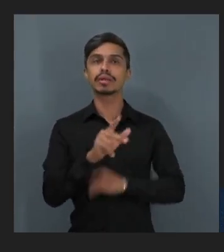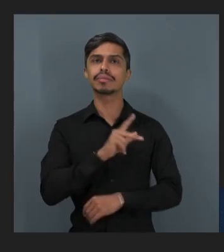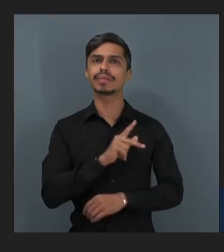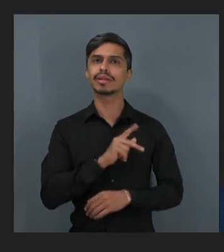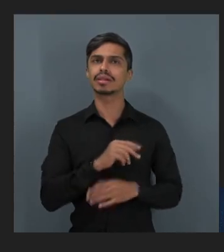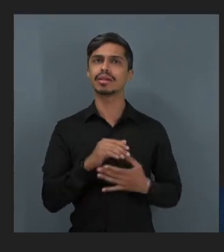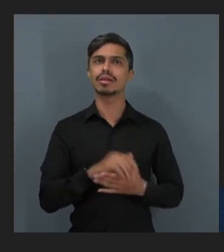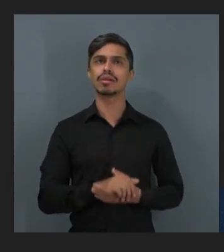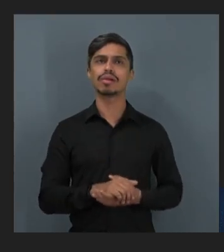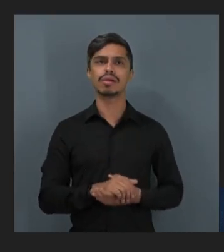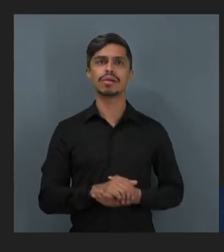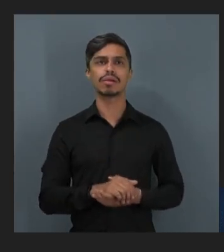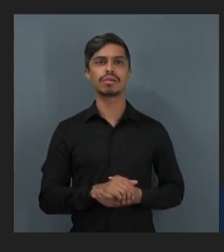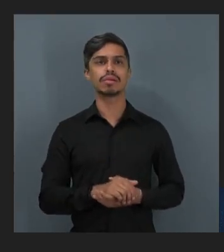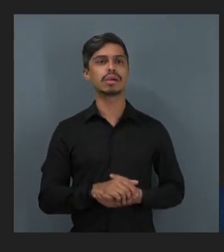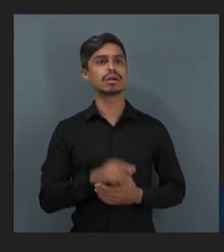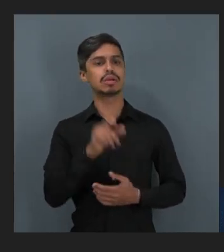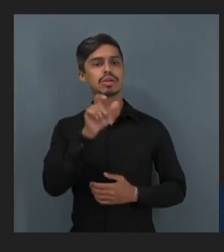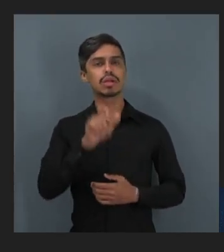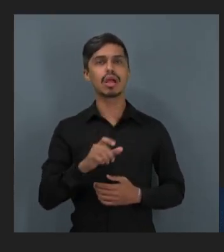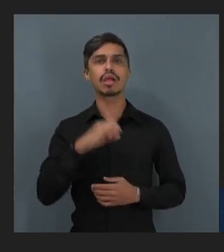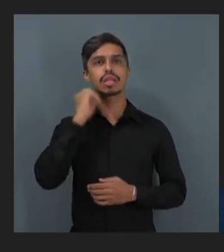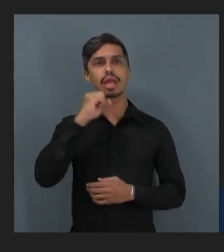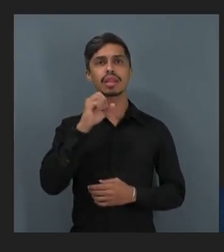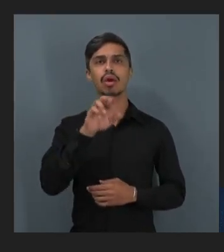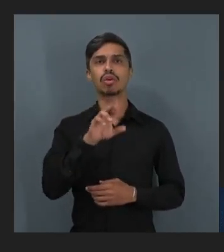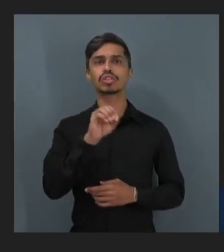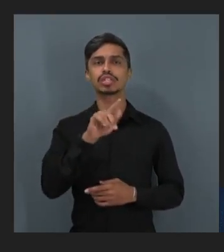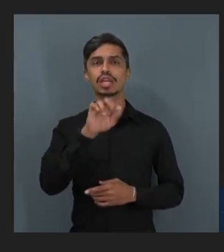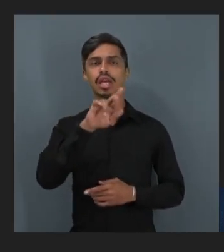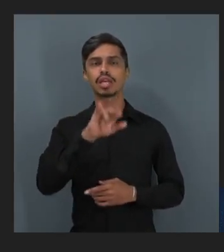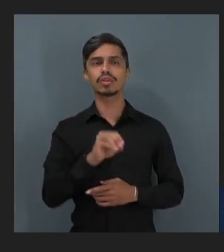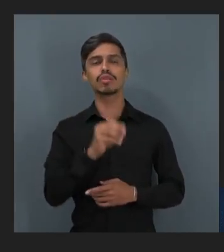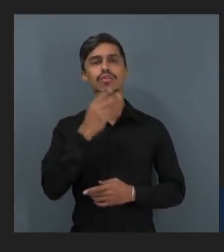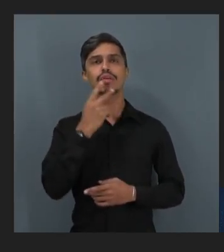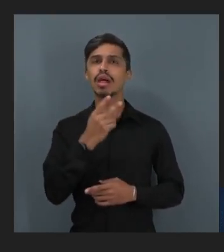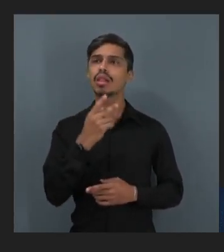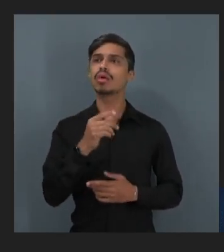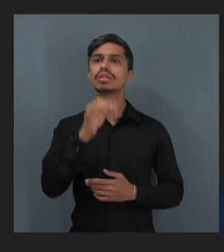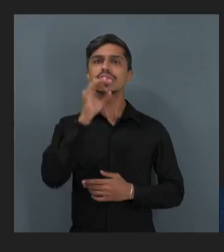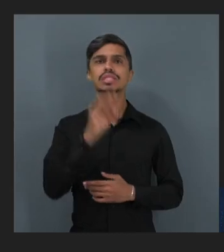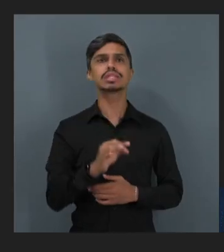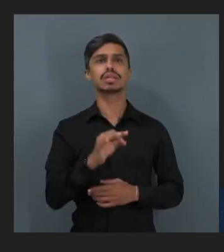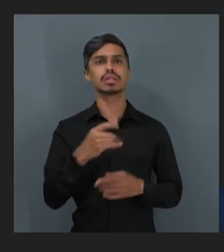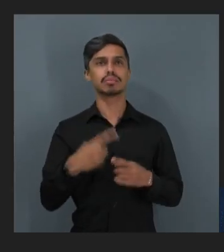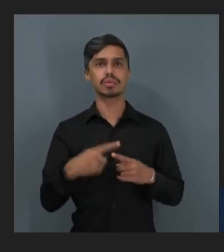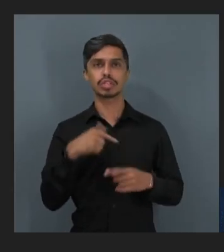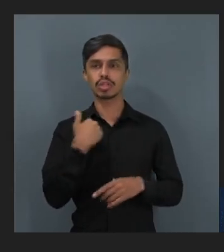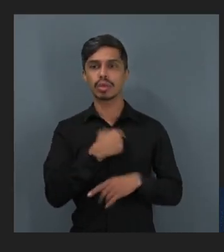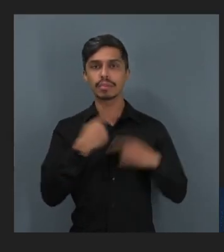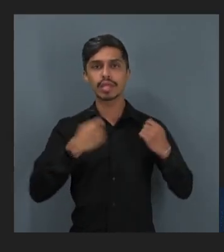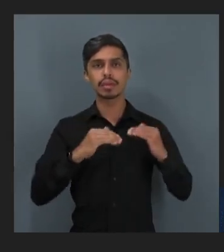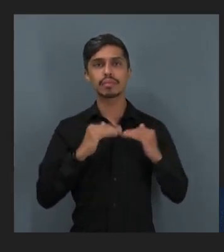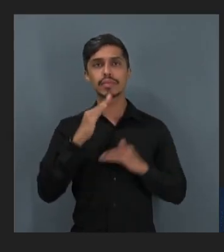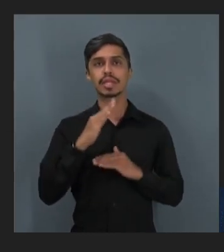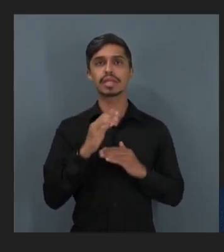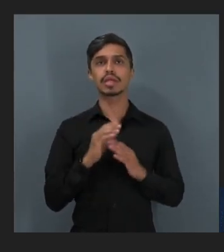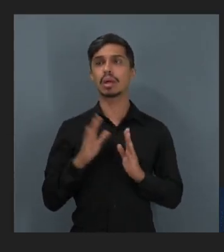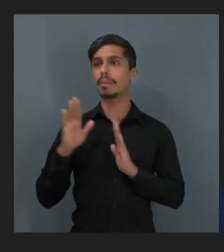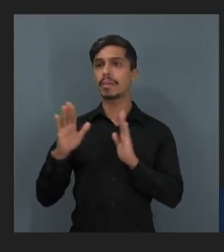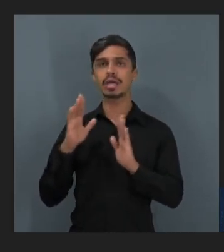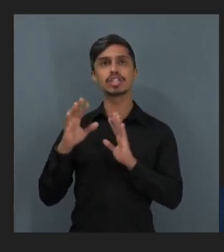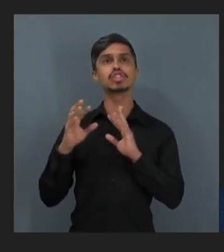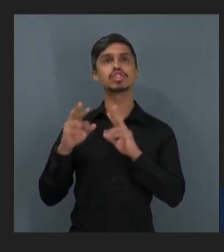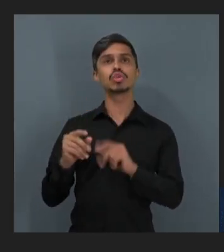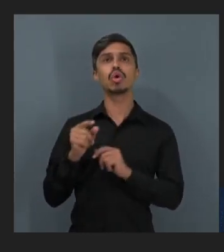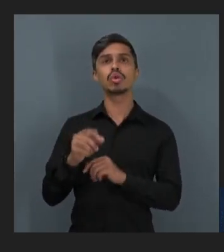Está certíssimo o senador Rogério Marinho quando diz que precisa, no mínimo, que a gente coloque mandato para esses ministros de 12